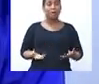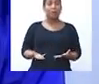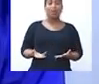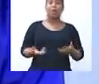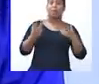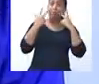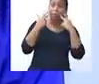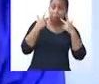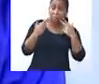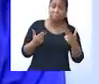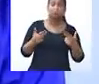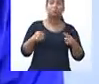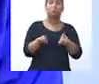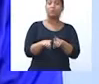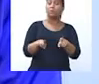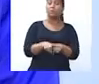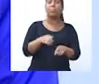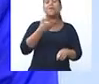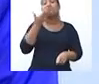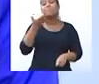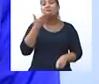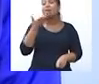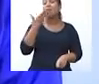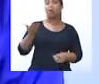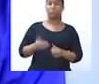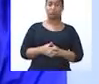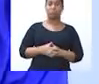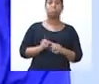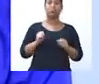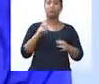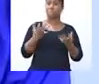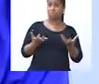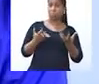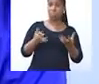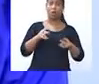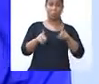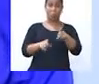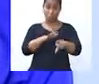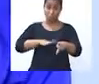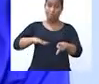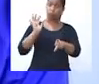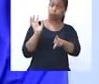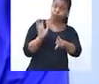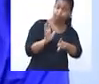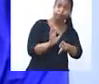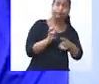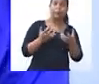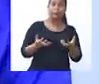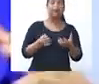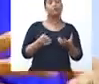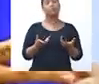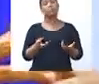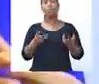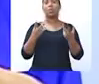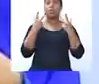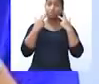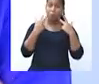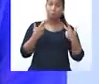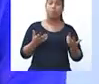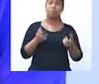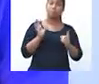a naturalização é o caminho mais fácil para a dominação. Então, se você quer dominar um povo, um grupo humano, você